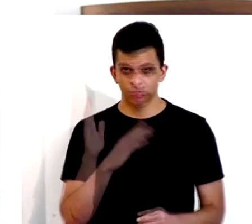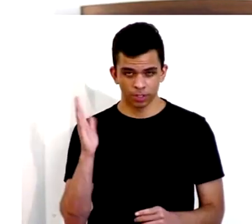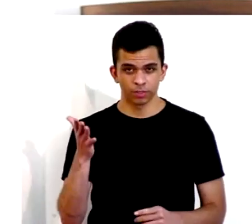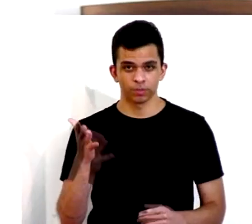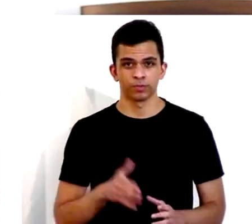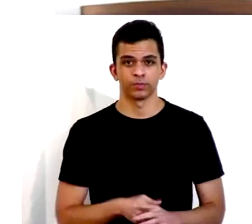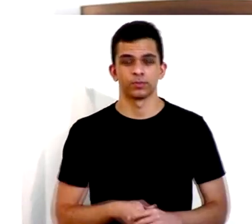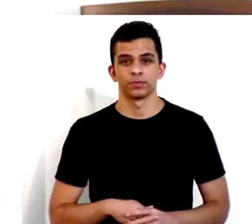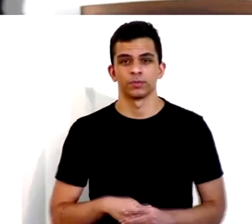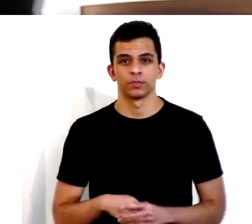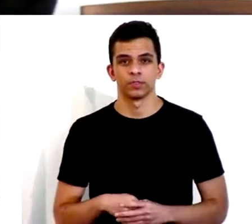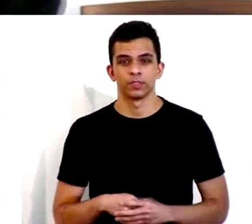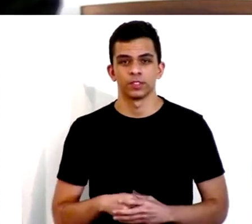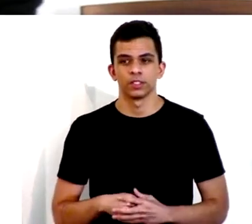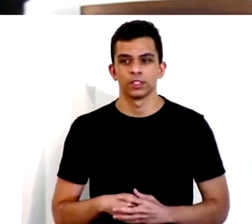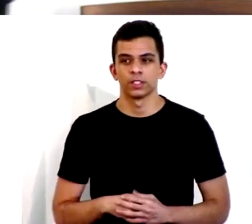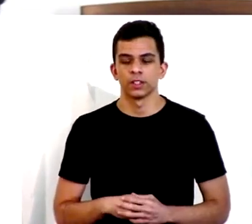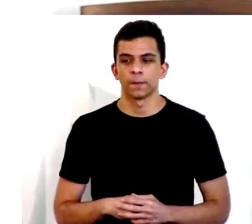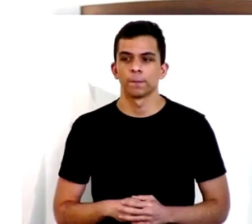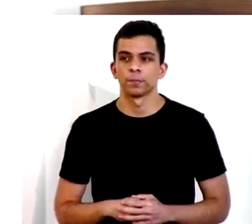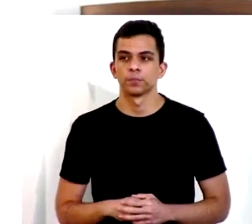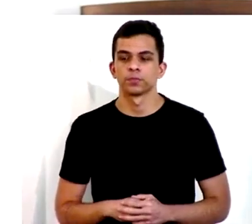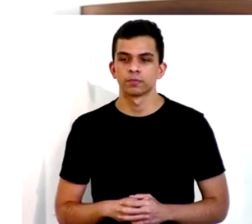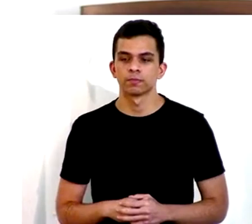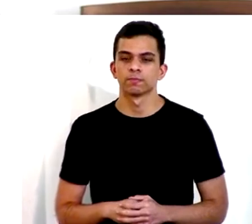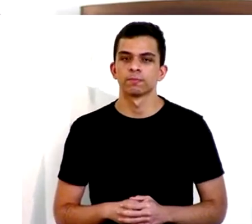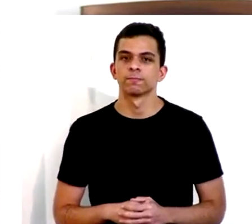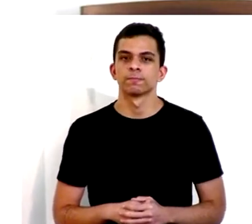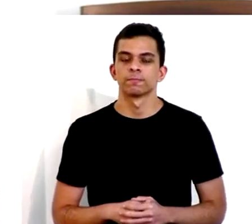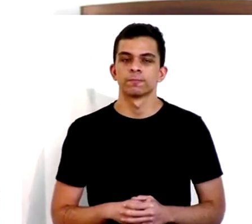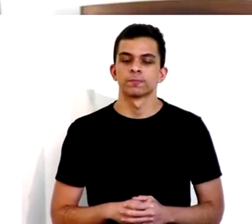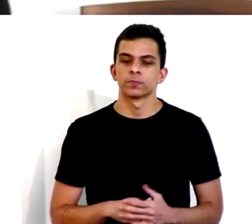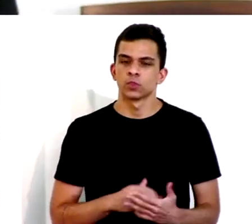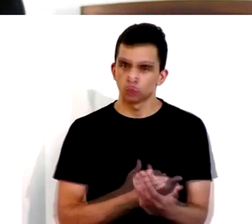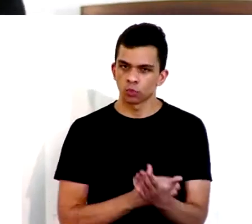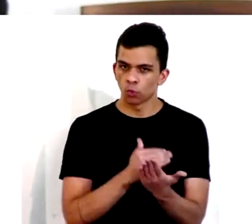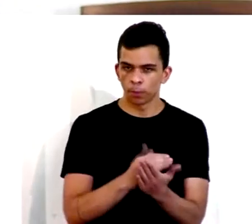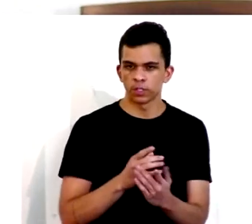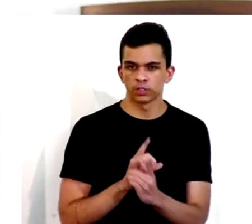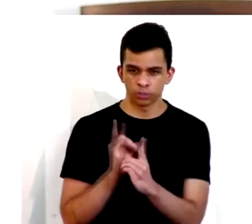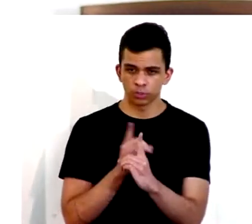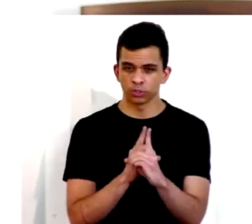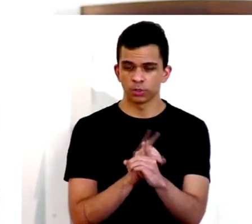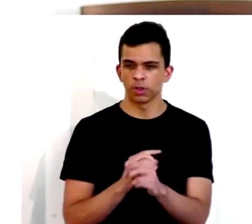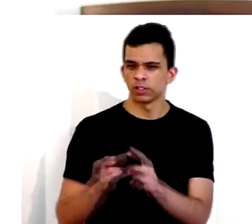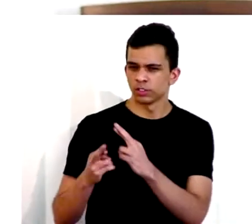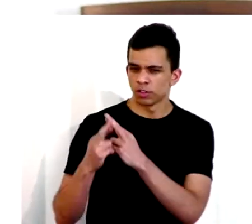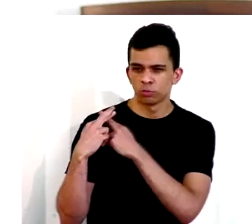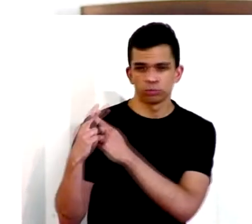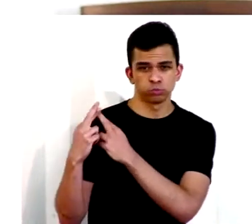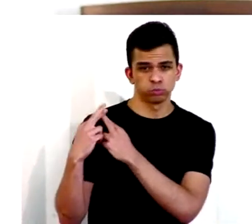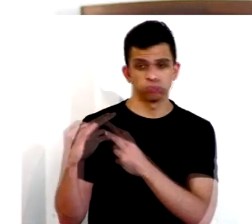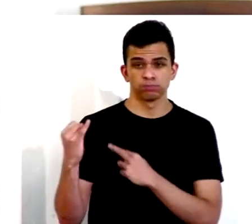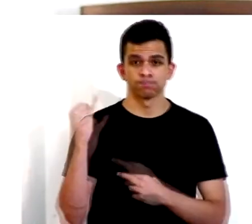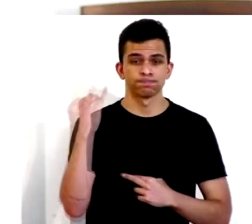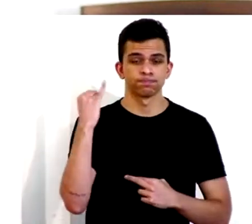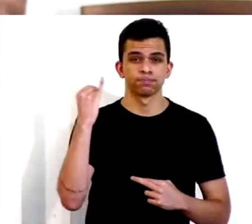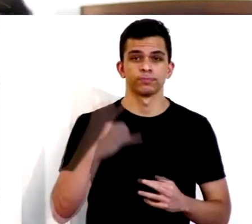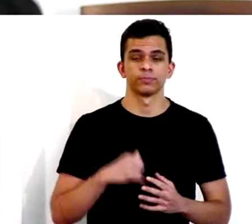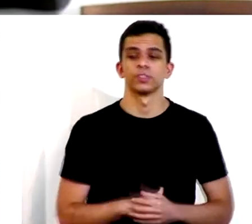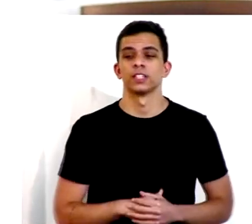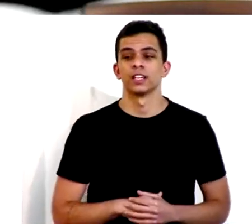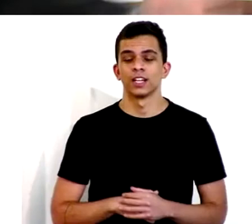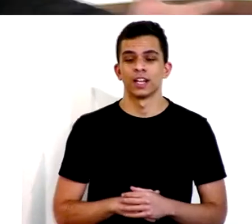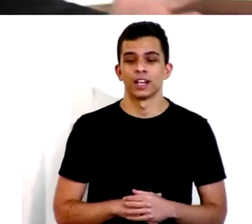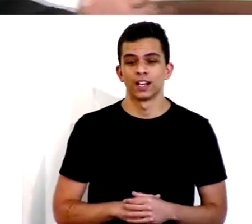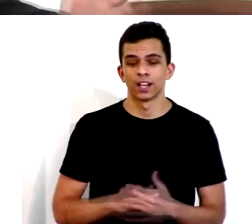Quando você começa a discipular alguém, você tem uma responsabilidade muito grande. Algumas pessoas até têm medo de começar um discipulado por conta disso. Nossa, eu não